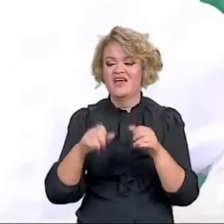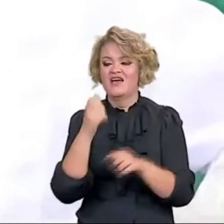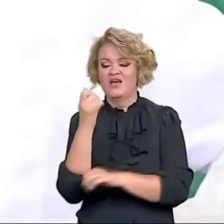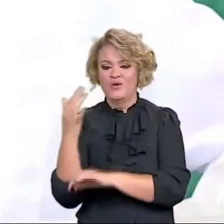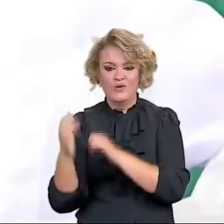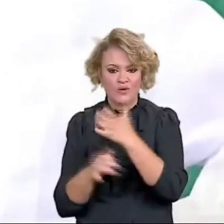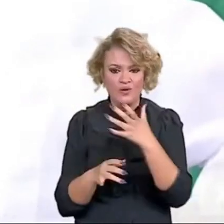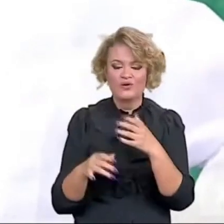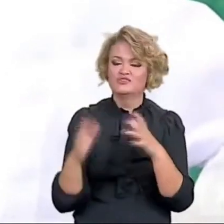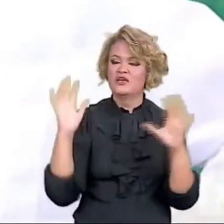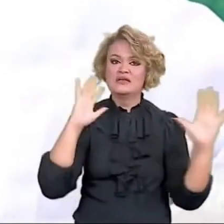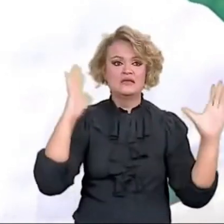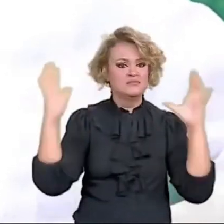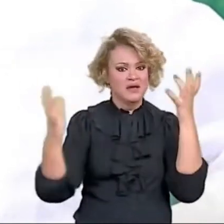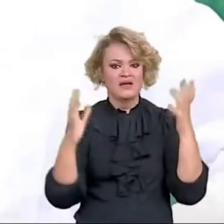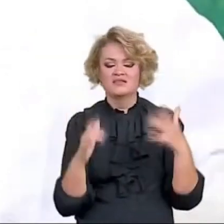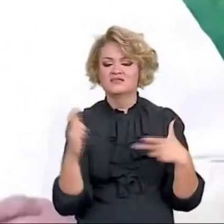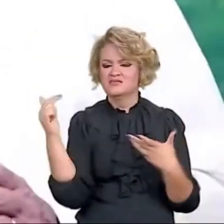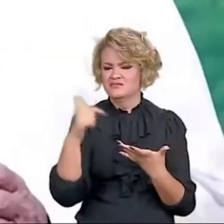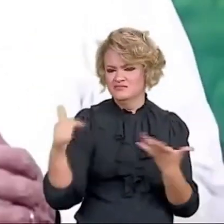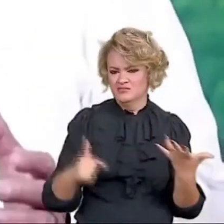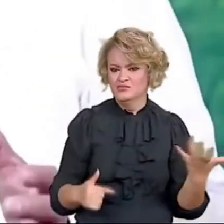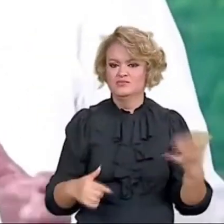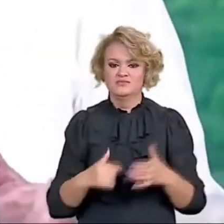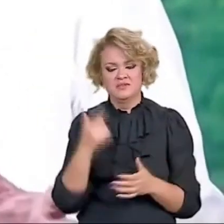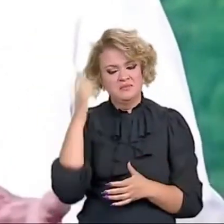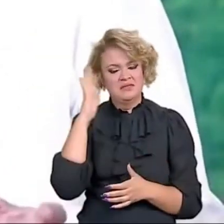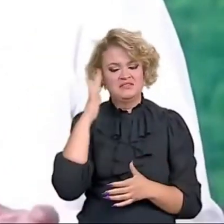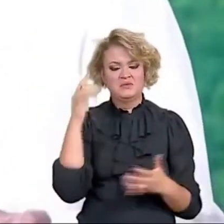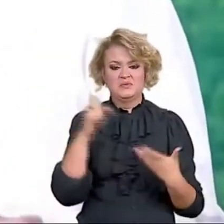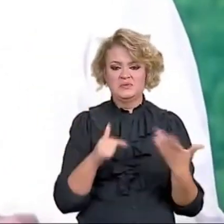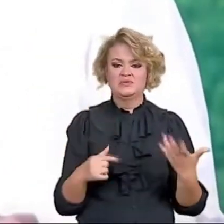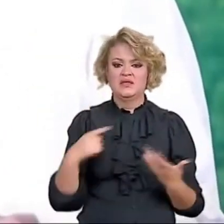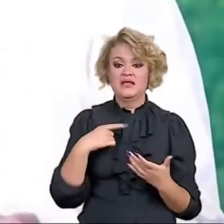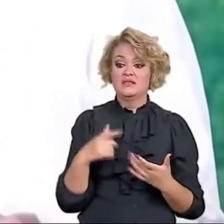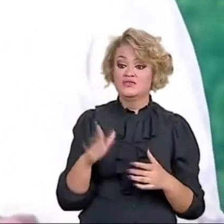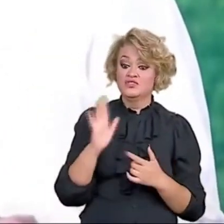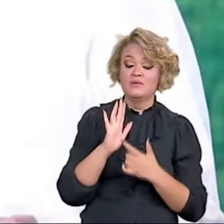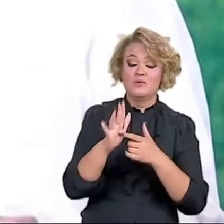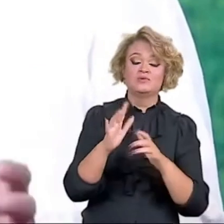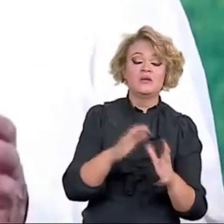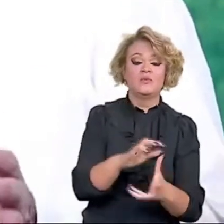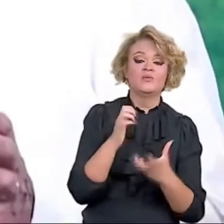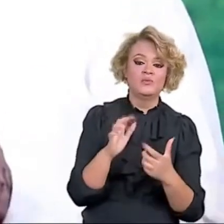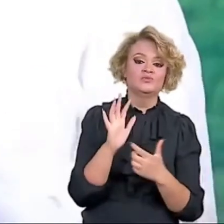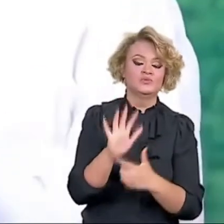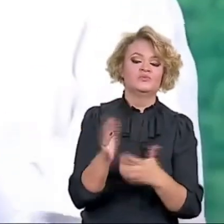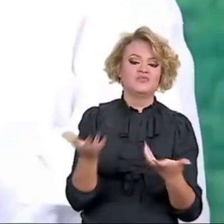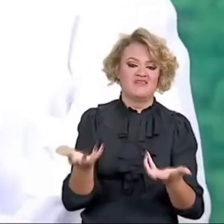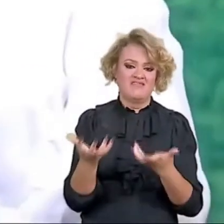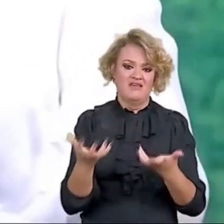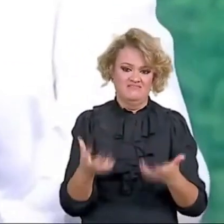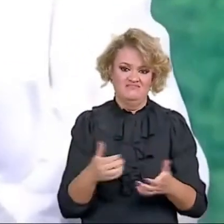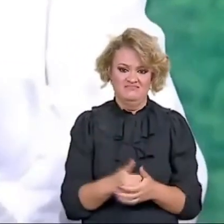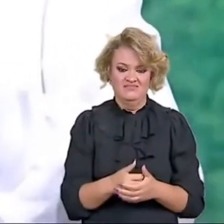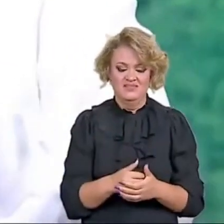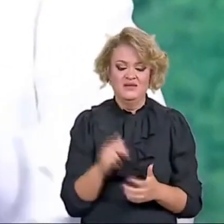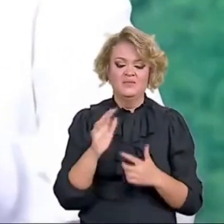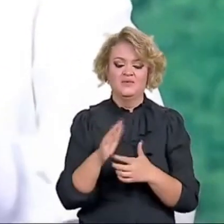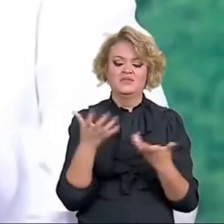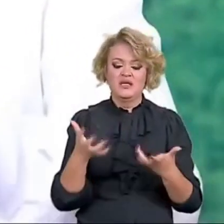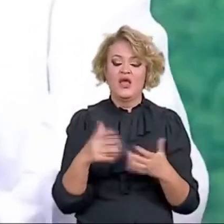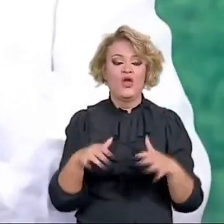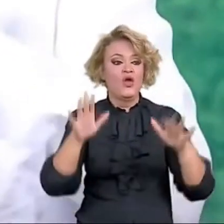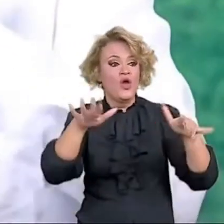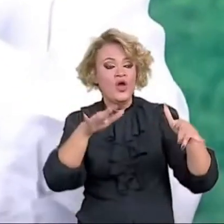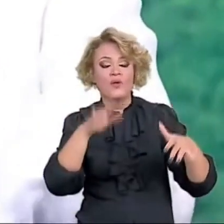climática, transição de tudo que você pode imaginar. E nós queremos apresentar para o mundo. Nós queremos apresentar para o mundo, olha, o Brasil vai ser